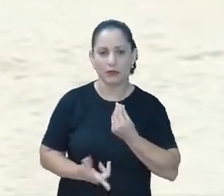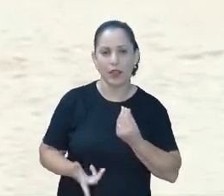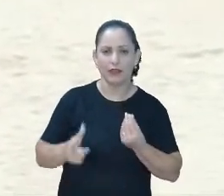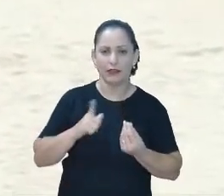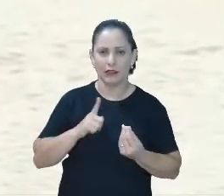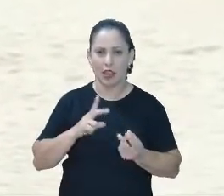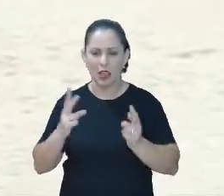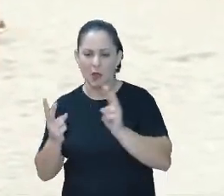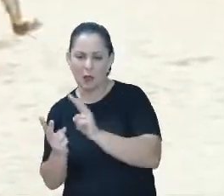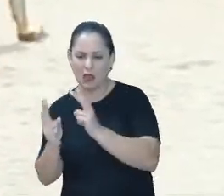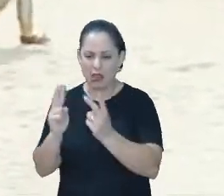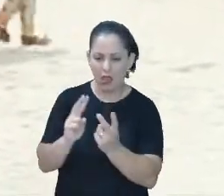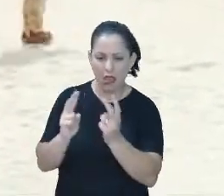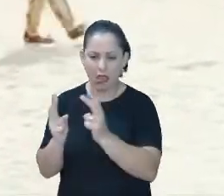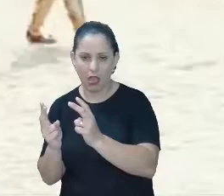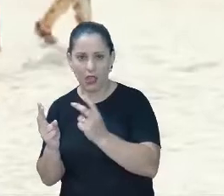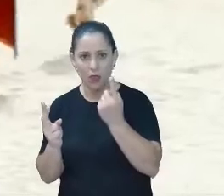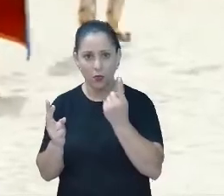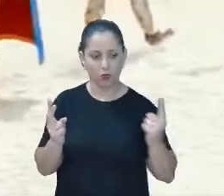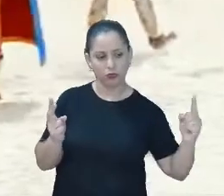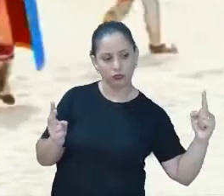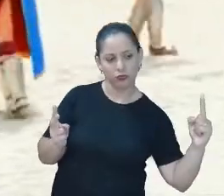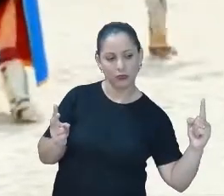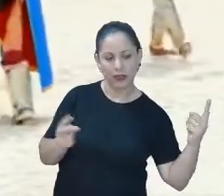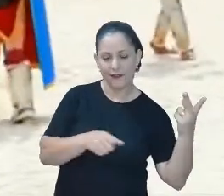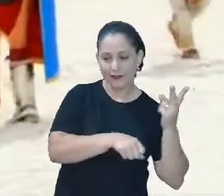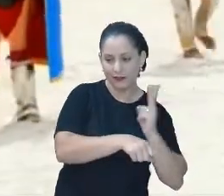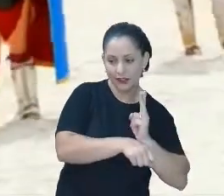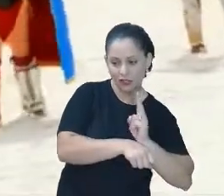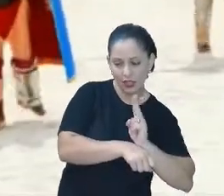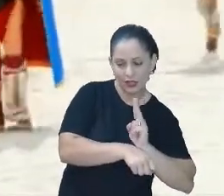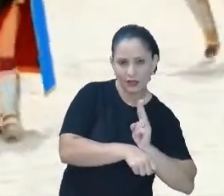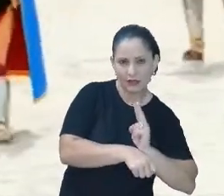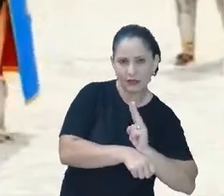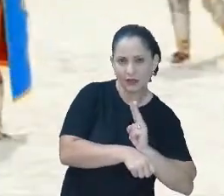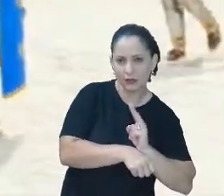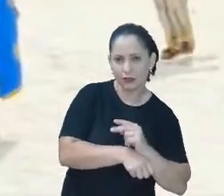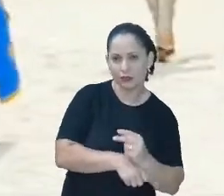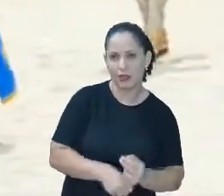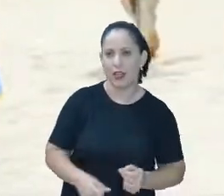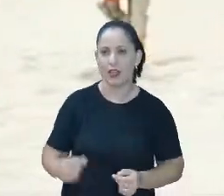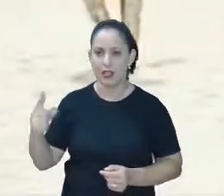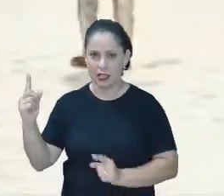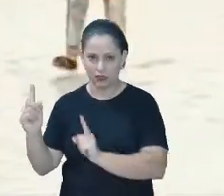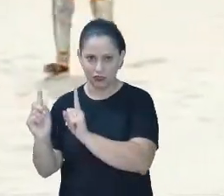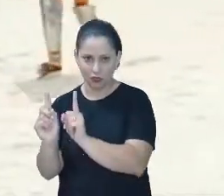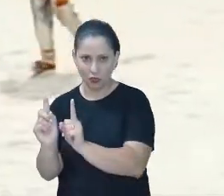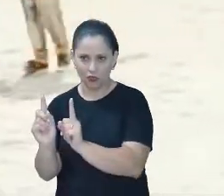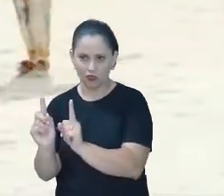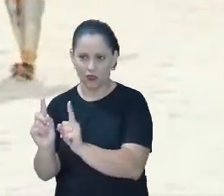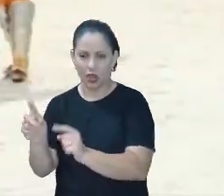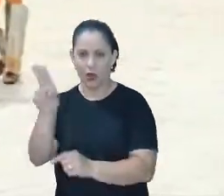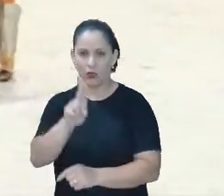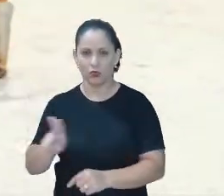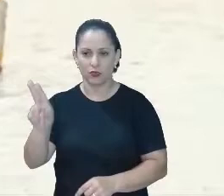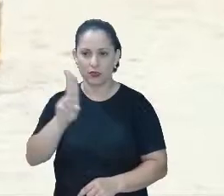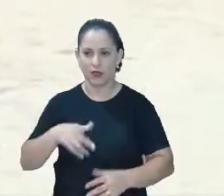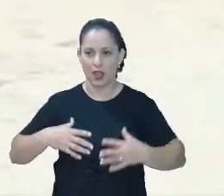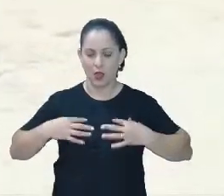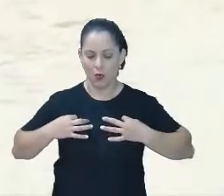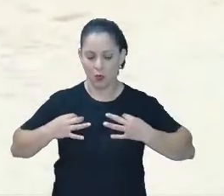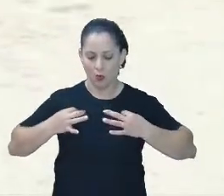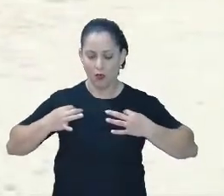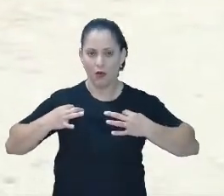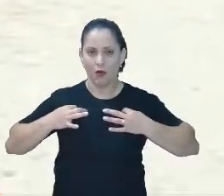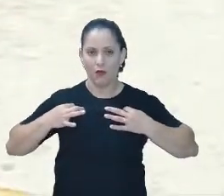de outros dois, né? E esses dois personagens, eles estão usando aqui, né, uma vestimenta,